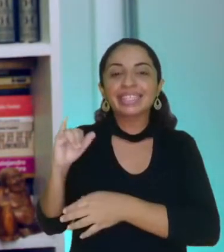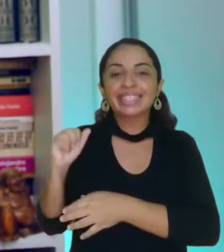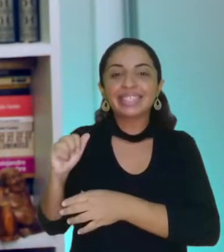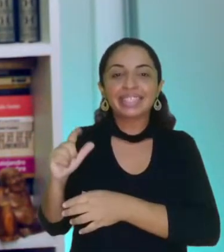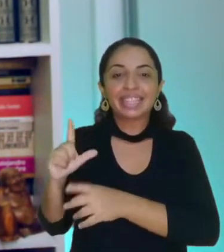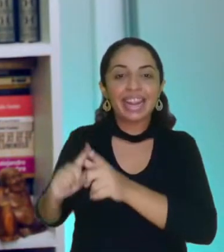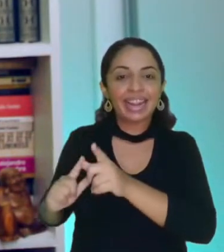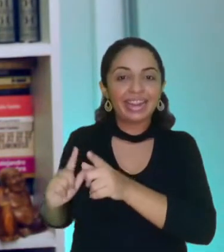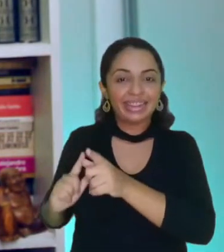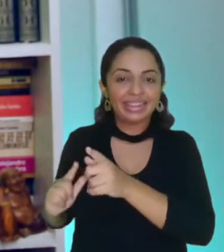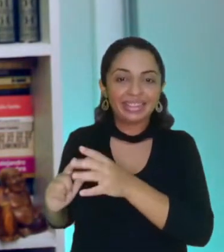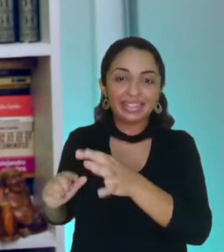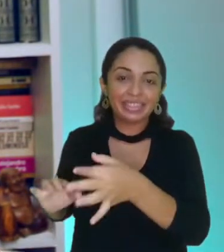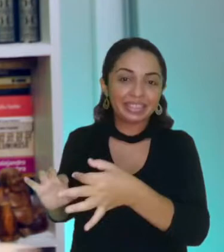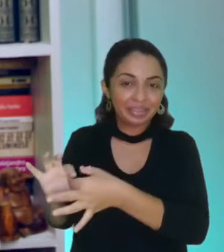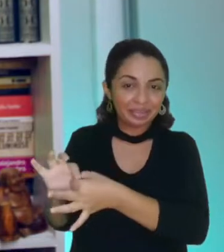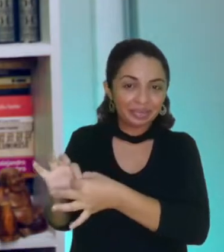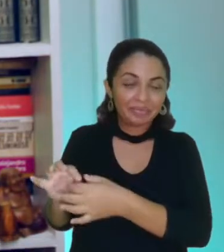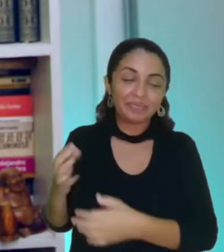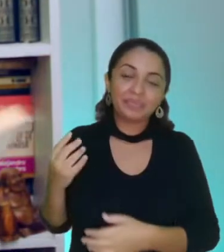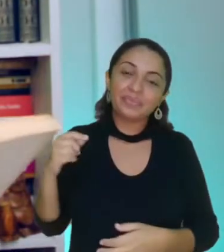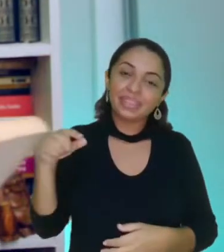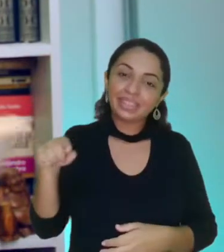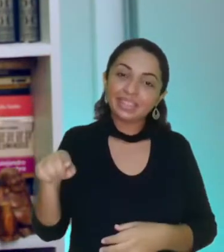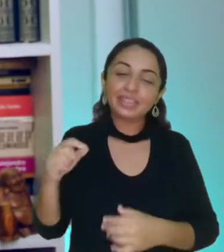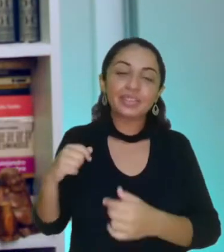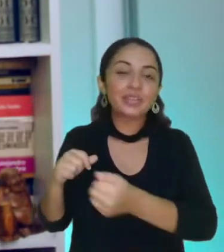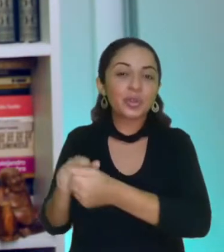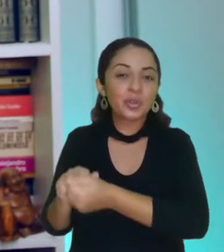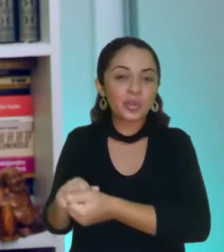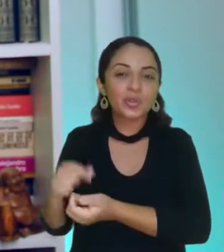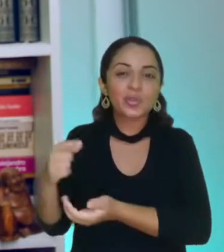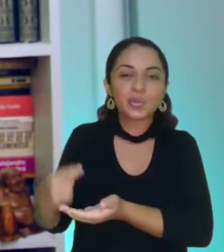chegou a publicar coleção, alguns livros com